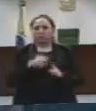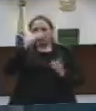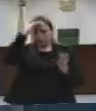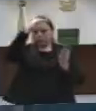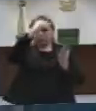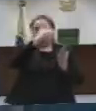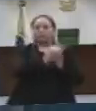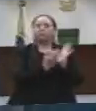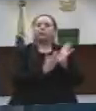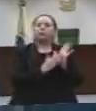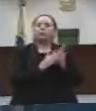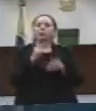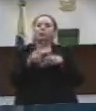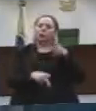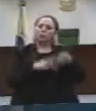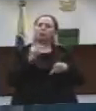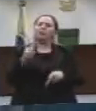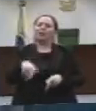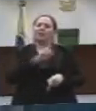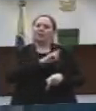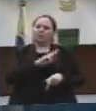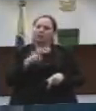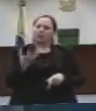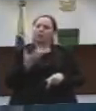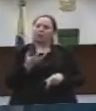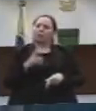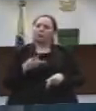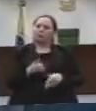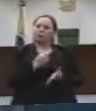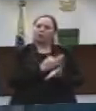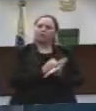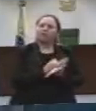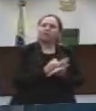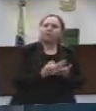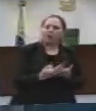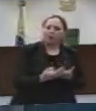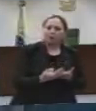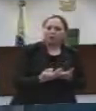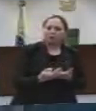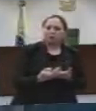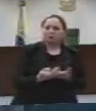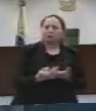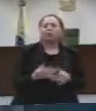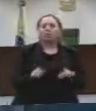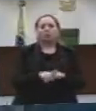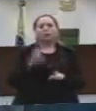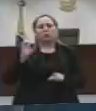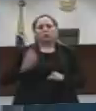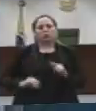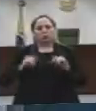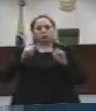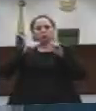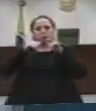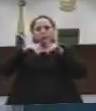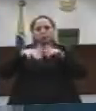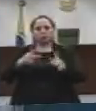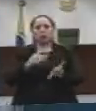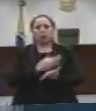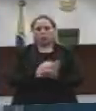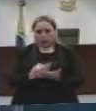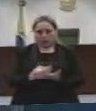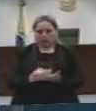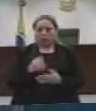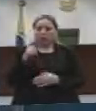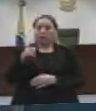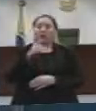religioso e quer exercer a sua fé da maneira mais mais diferentes possíveis e até o direito de propagar a sua fé aliás no Rio de Janeiro o